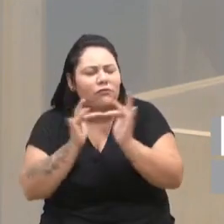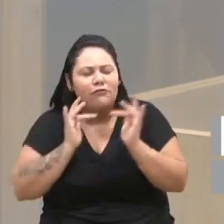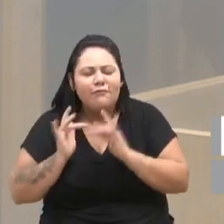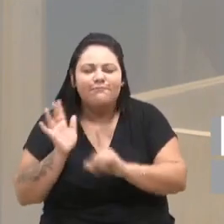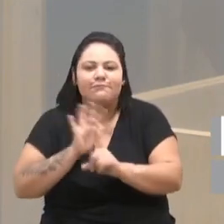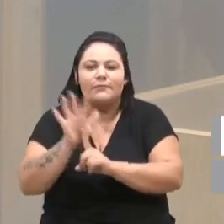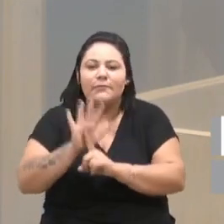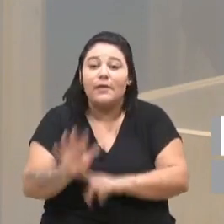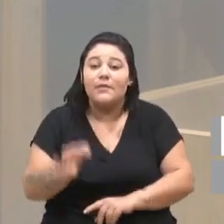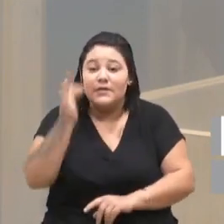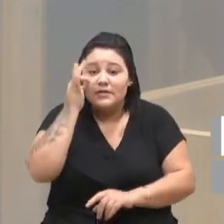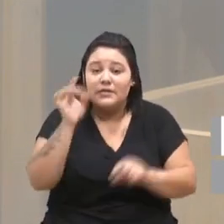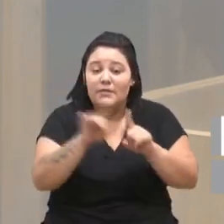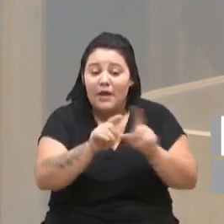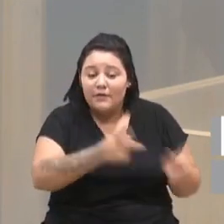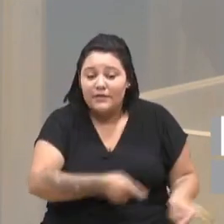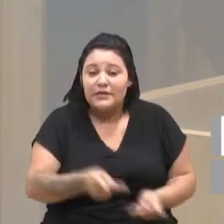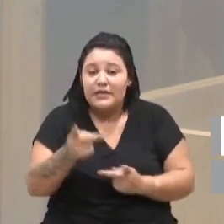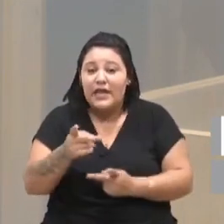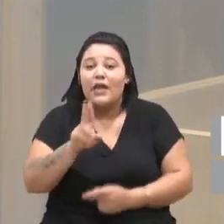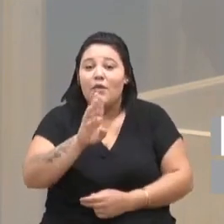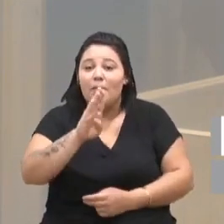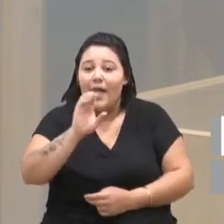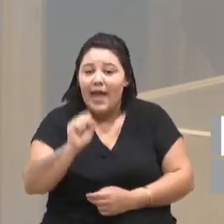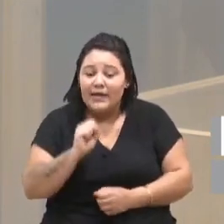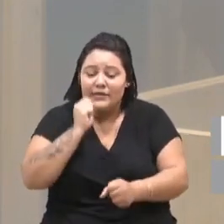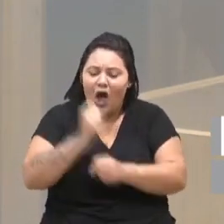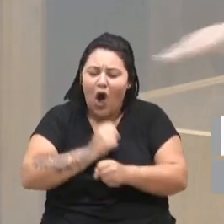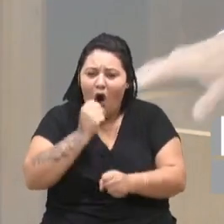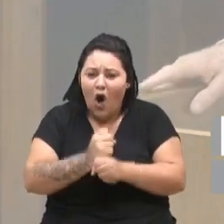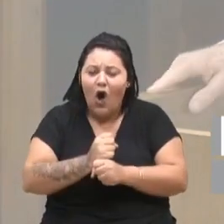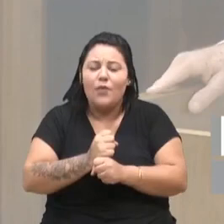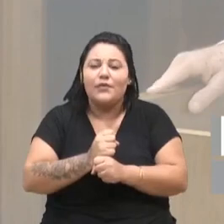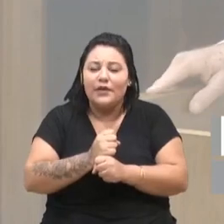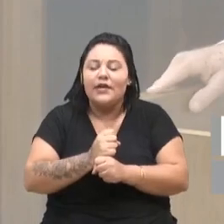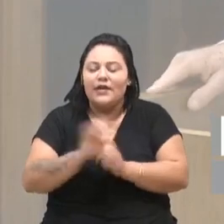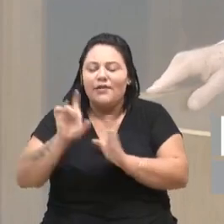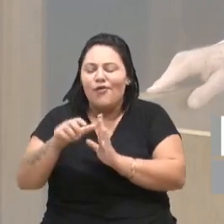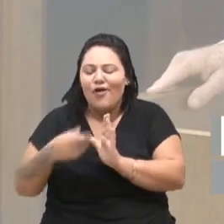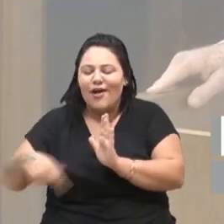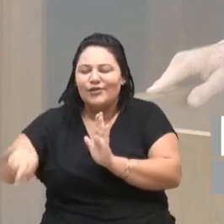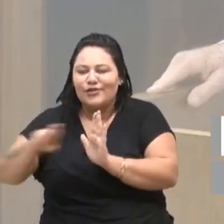presenciei essas UBS sendo reconstruídas, que o resultado lá na ponta